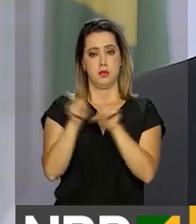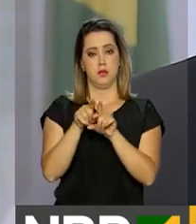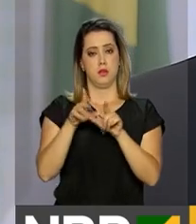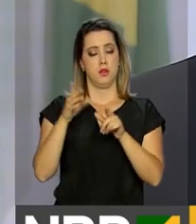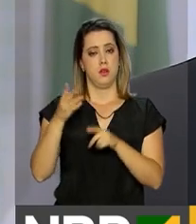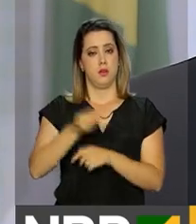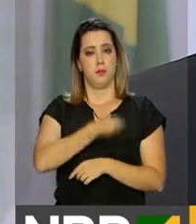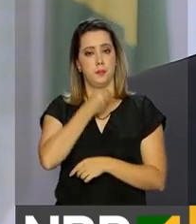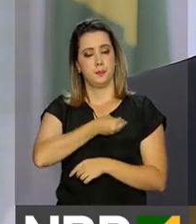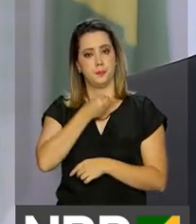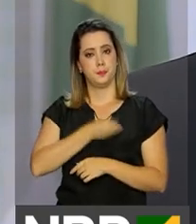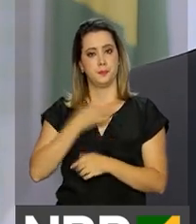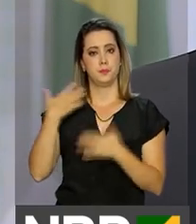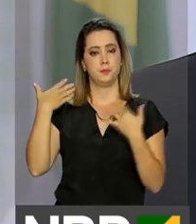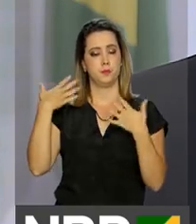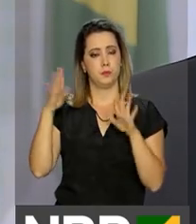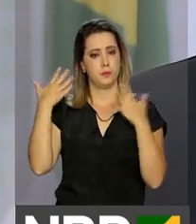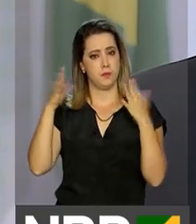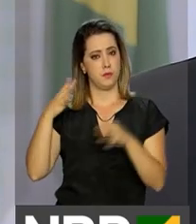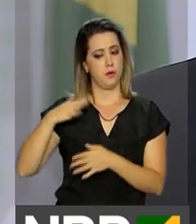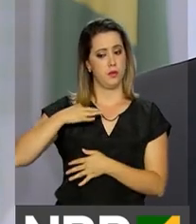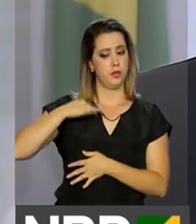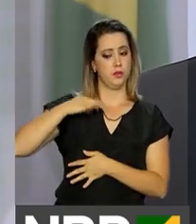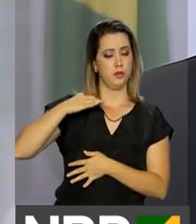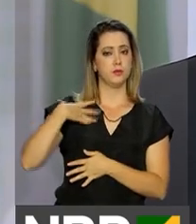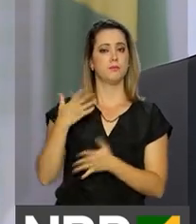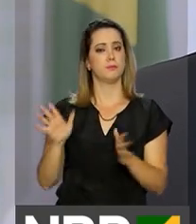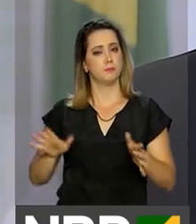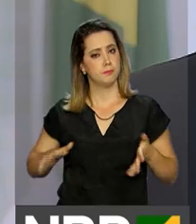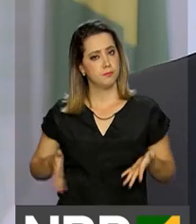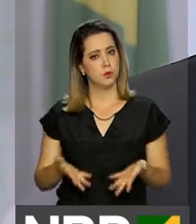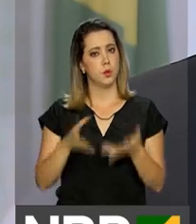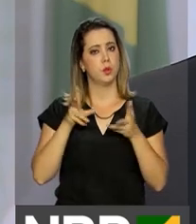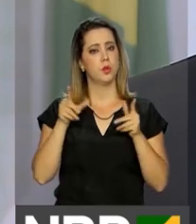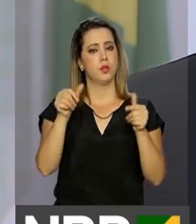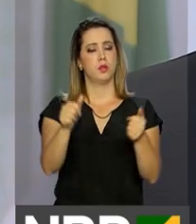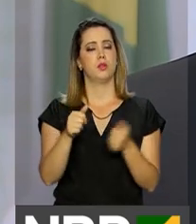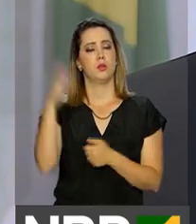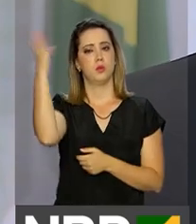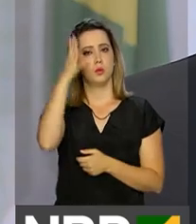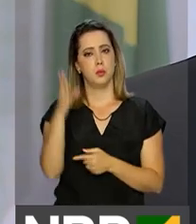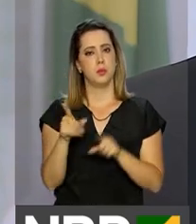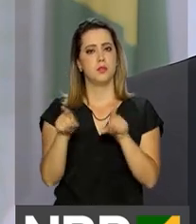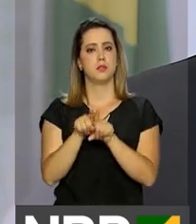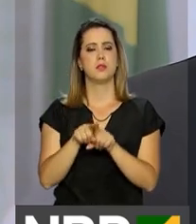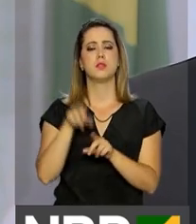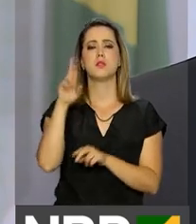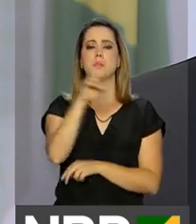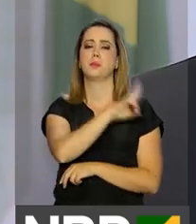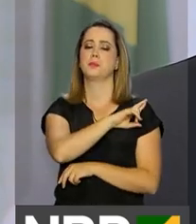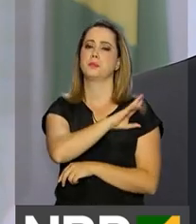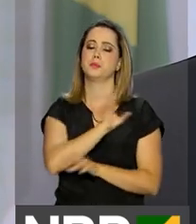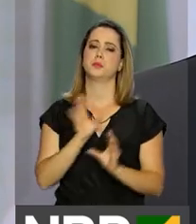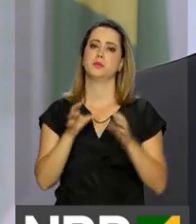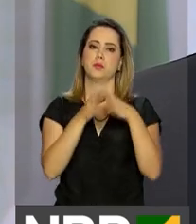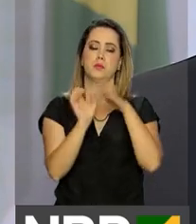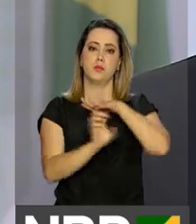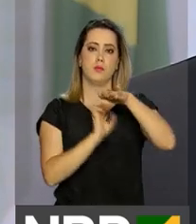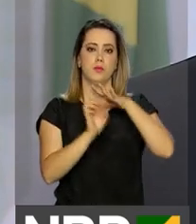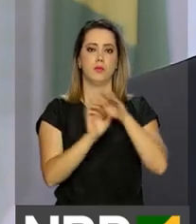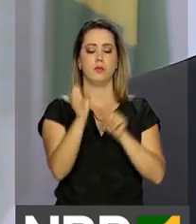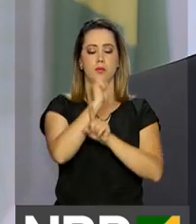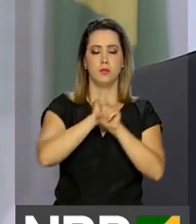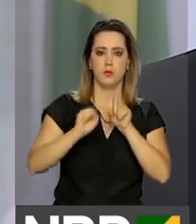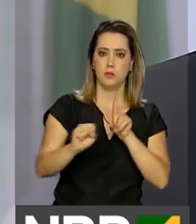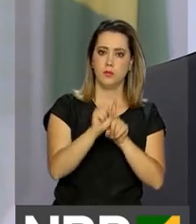pretende promover, incentivar e valorizar esse tipo de ação em todo o Brasil. Representantes do setor privado, da